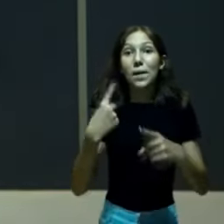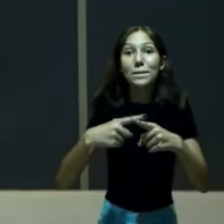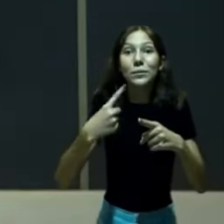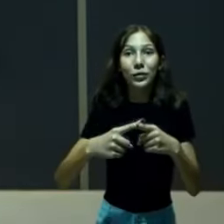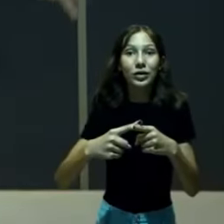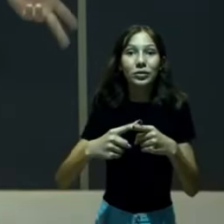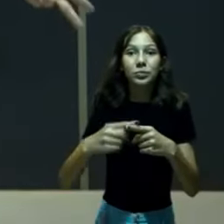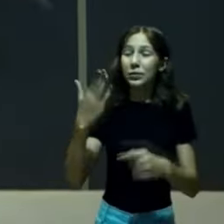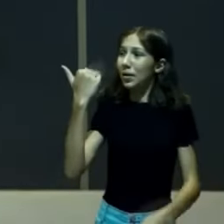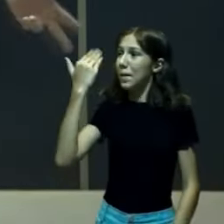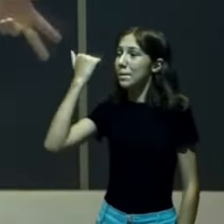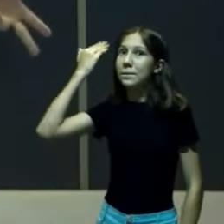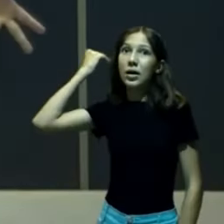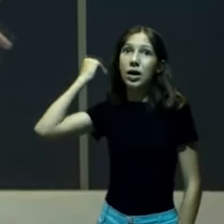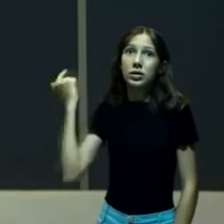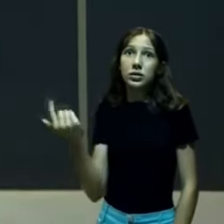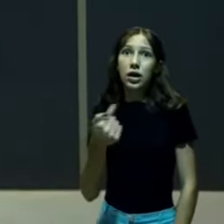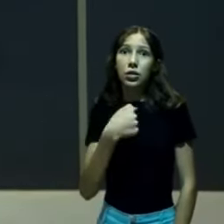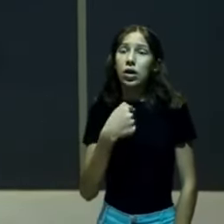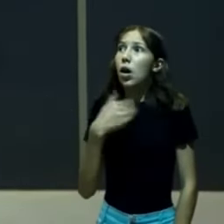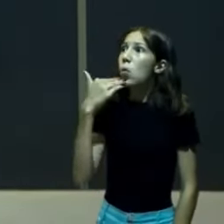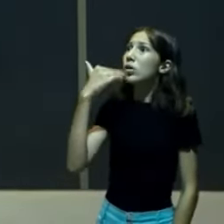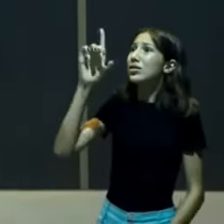que você pediu para Deus morrer, para você morrer.